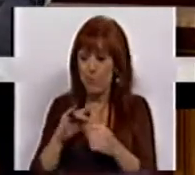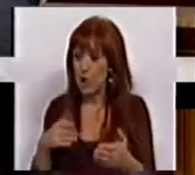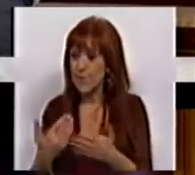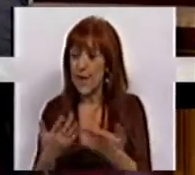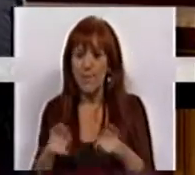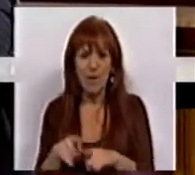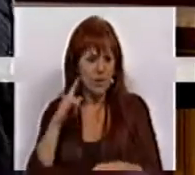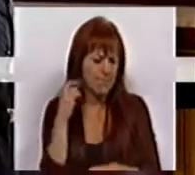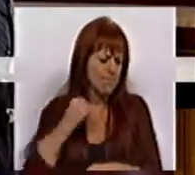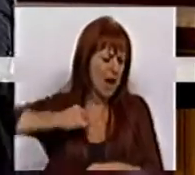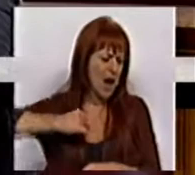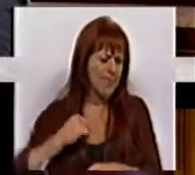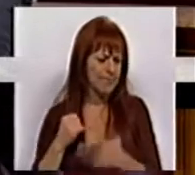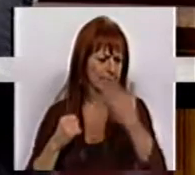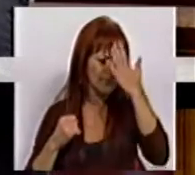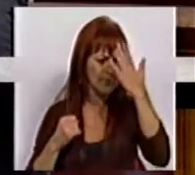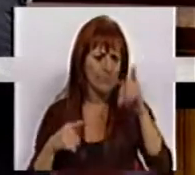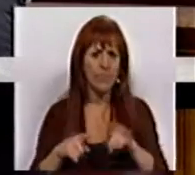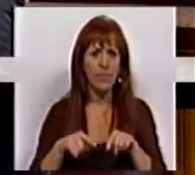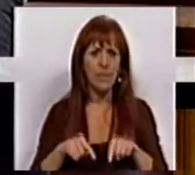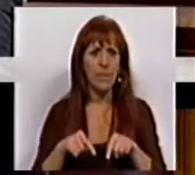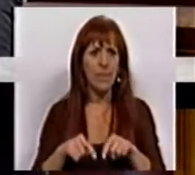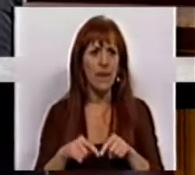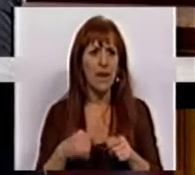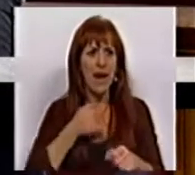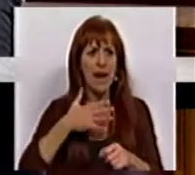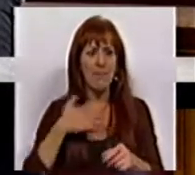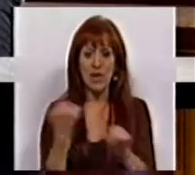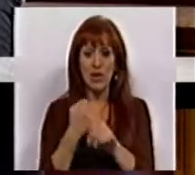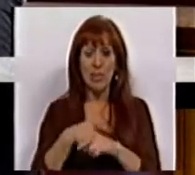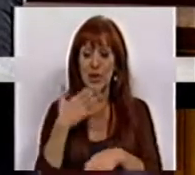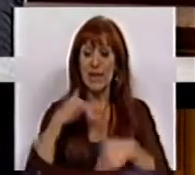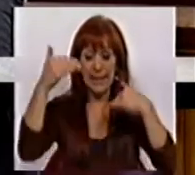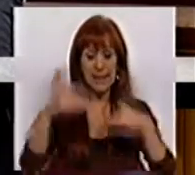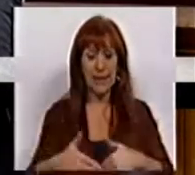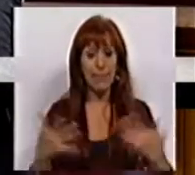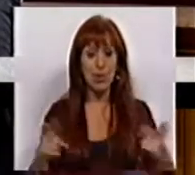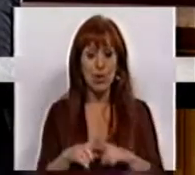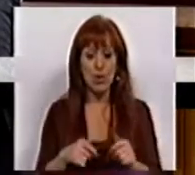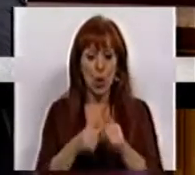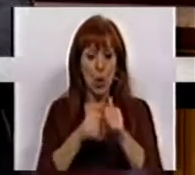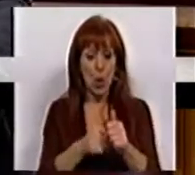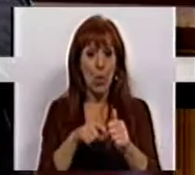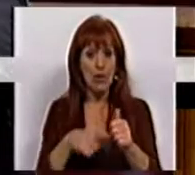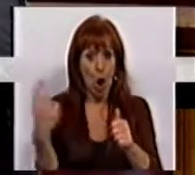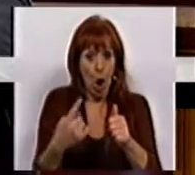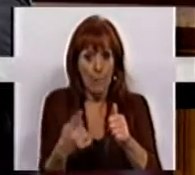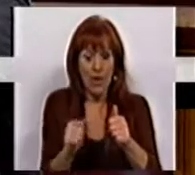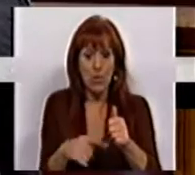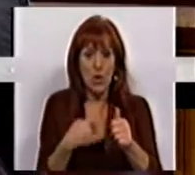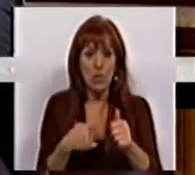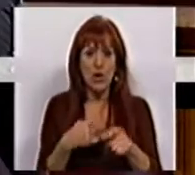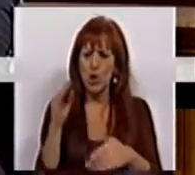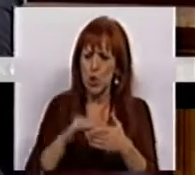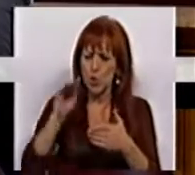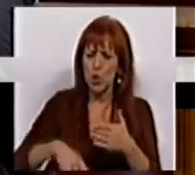concretos do incumprimento por parte destas empresas de trabalho temporário no cumprimento das obrigações e